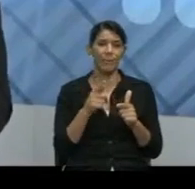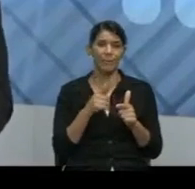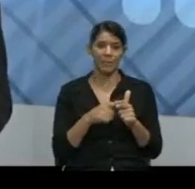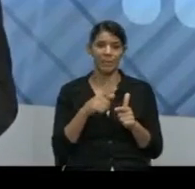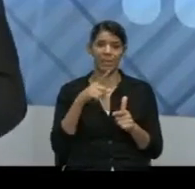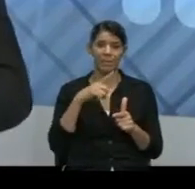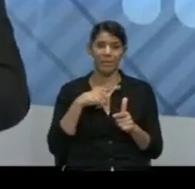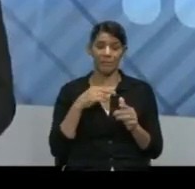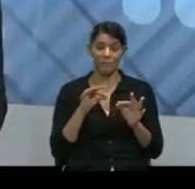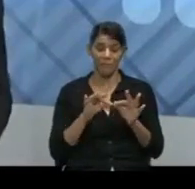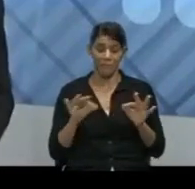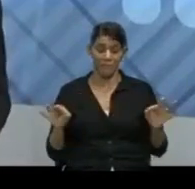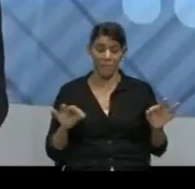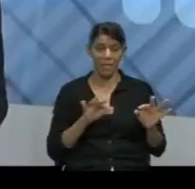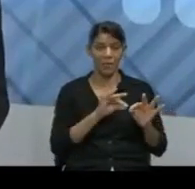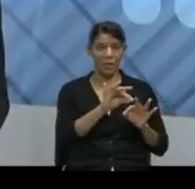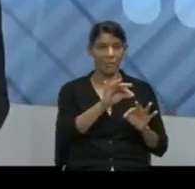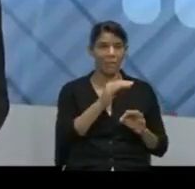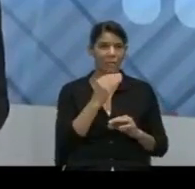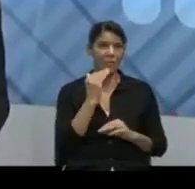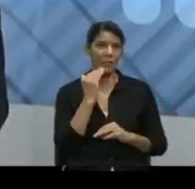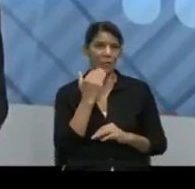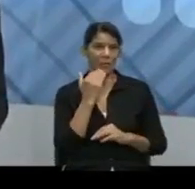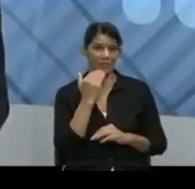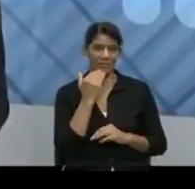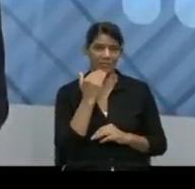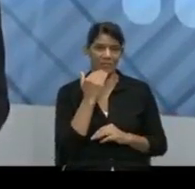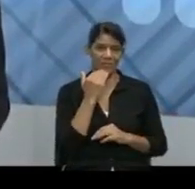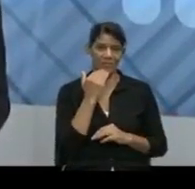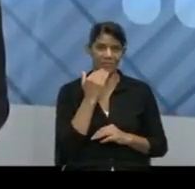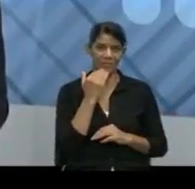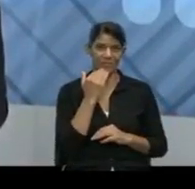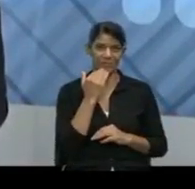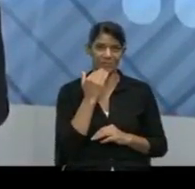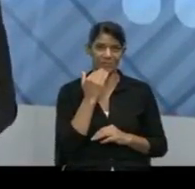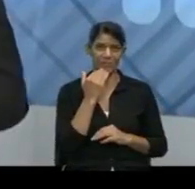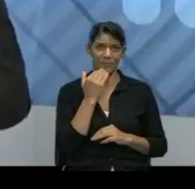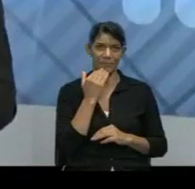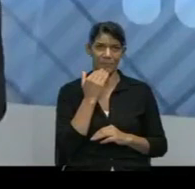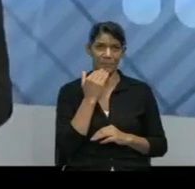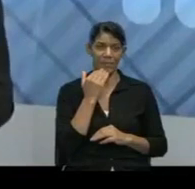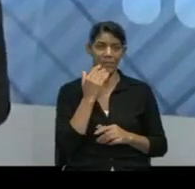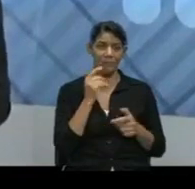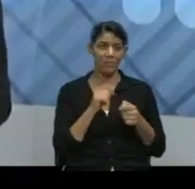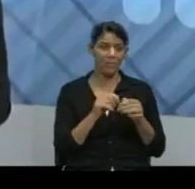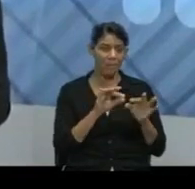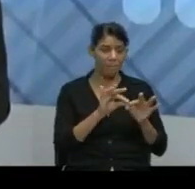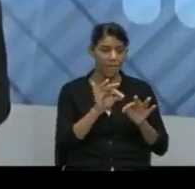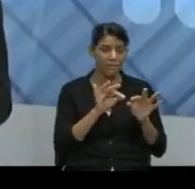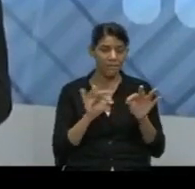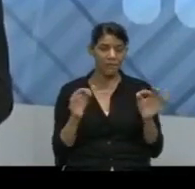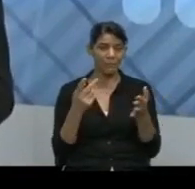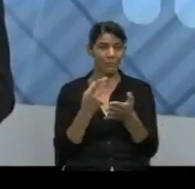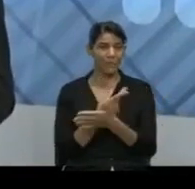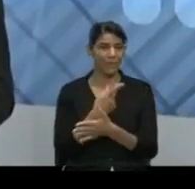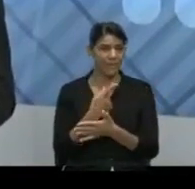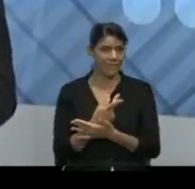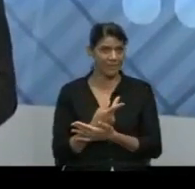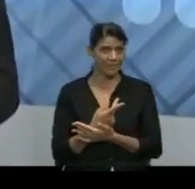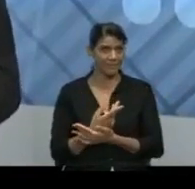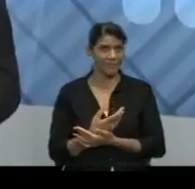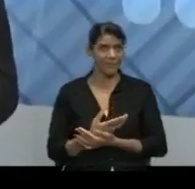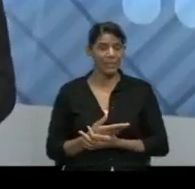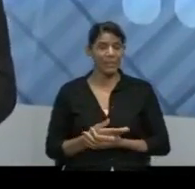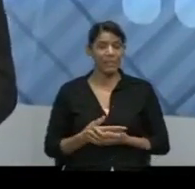causou um gabarito mal feito, uma locação mal feita, tá? Locação errada, ok?